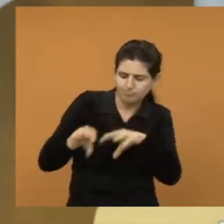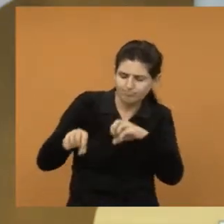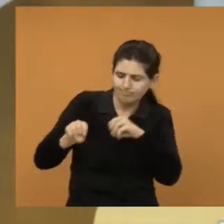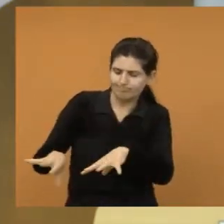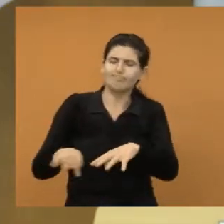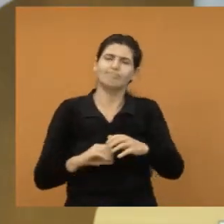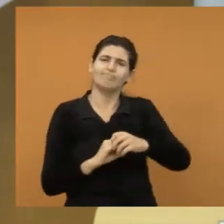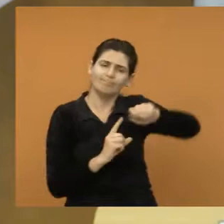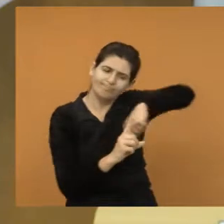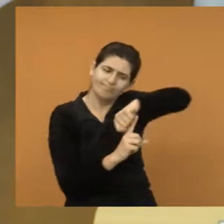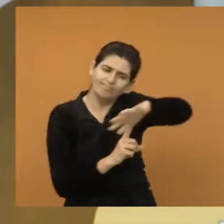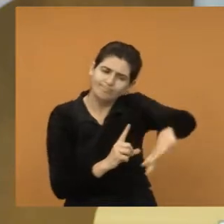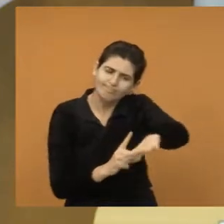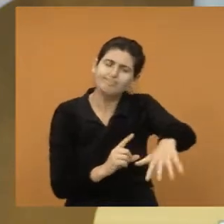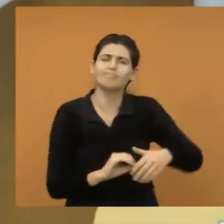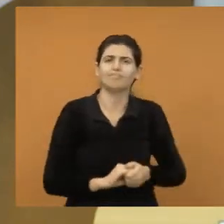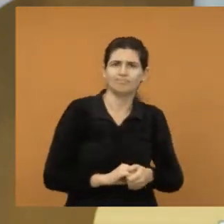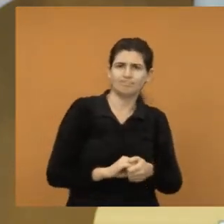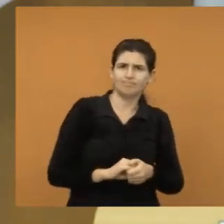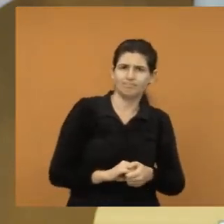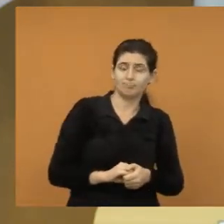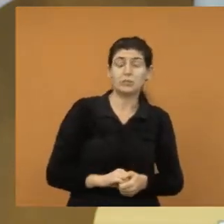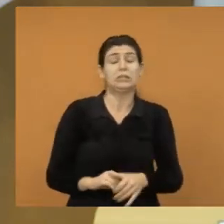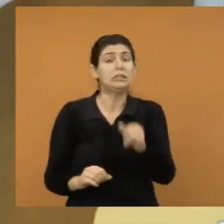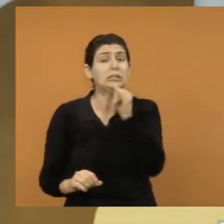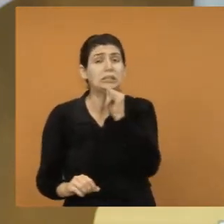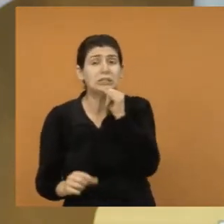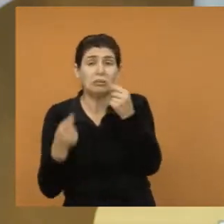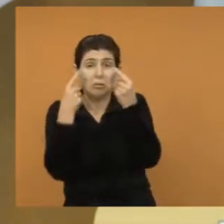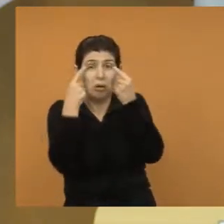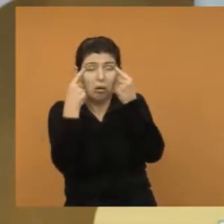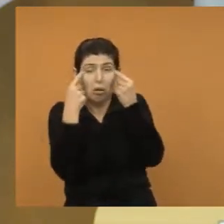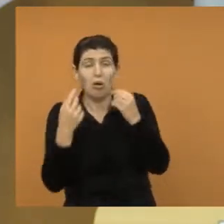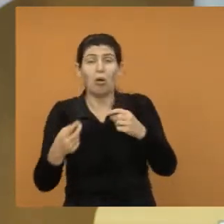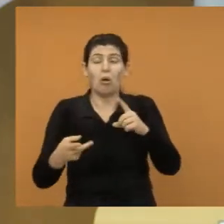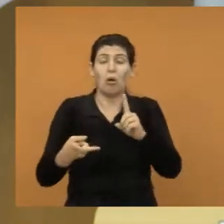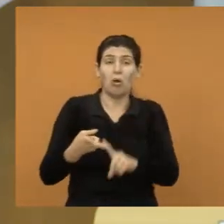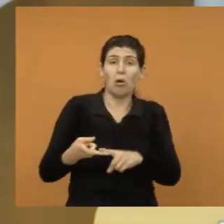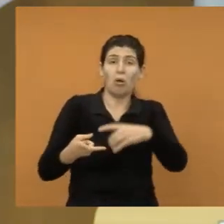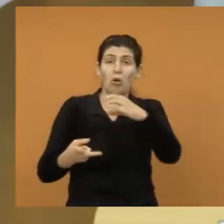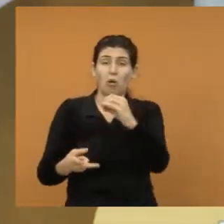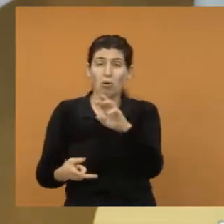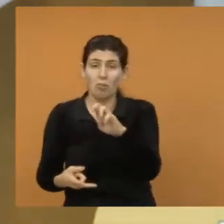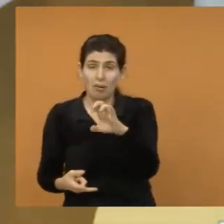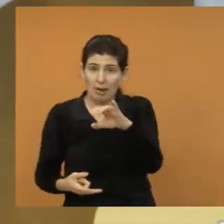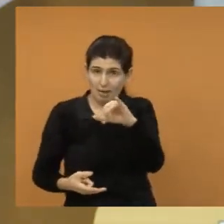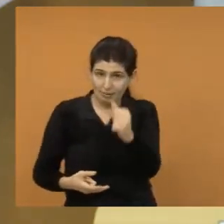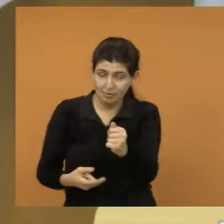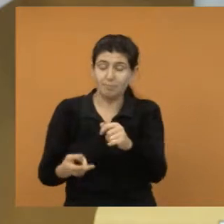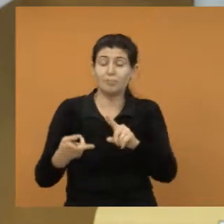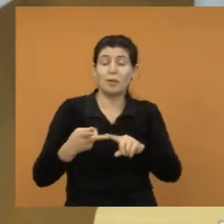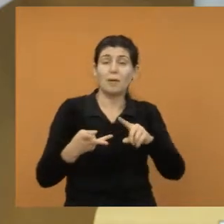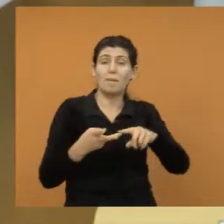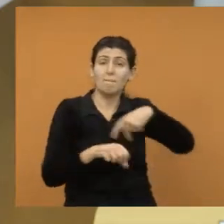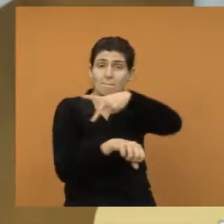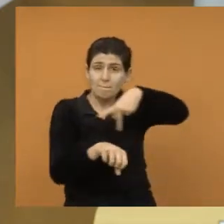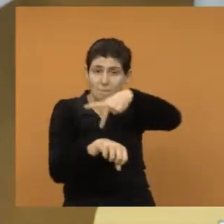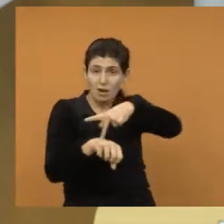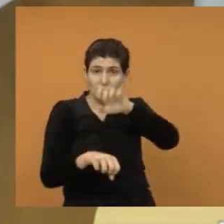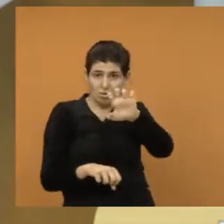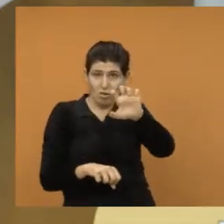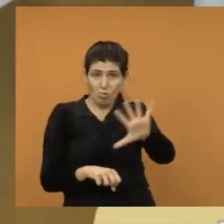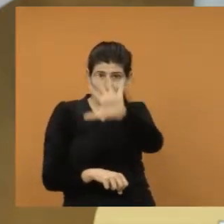sociais. Vide o exemplo do Japão, Coreia do Sul, dos países europeus, só para que a